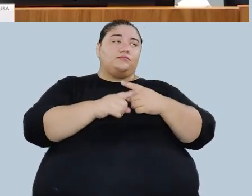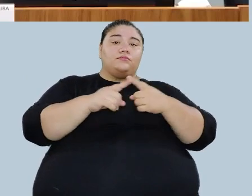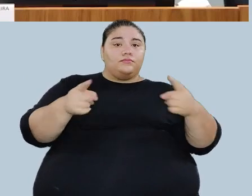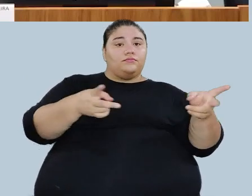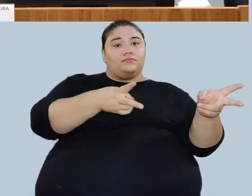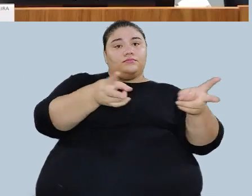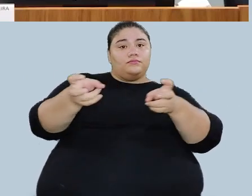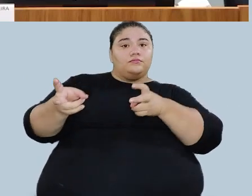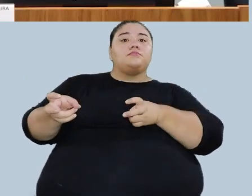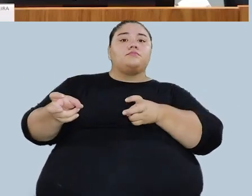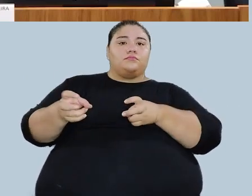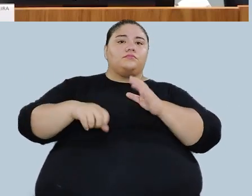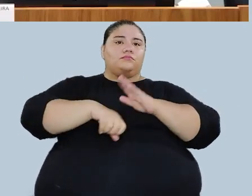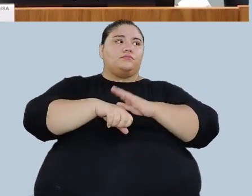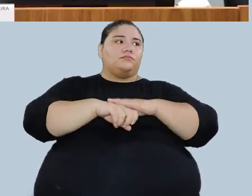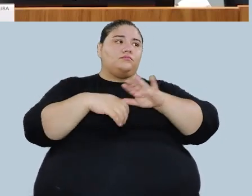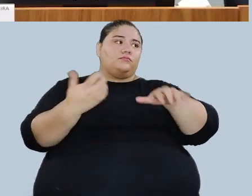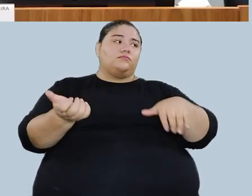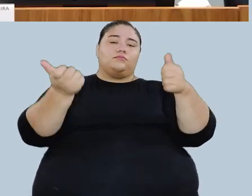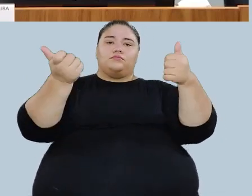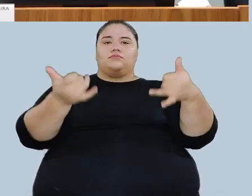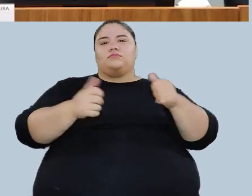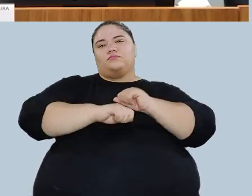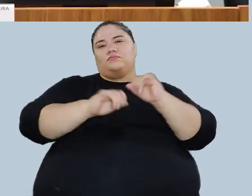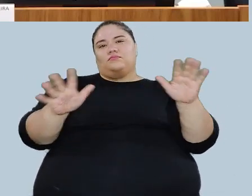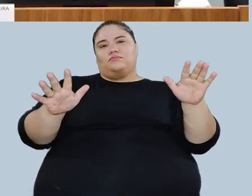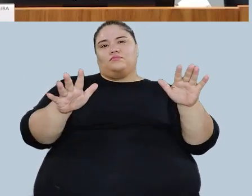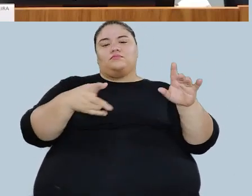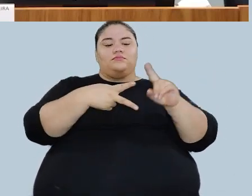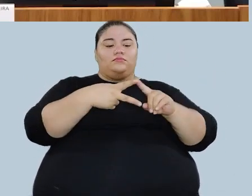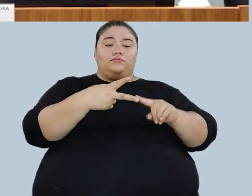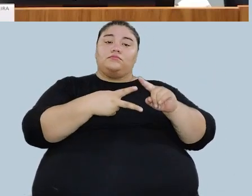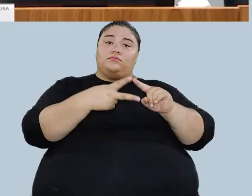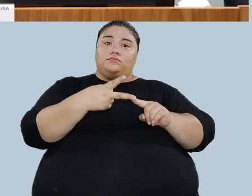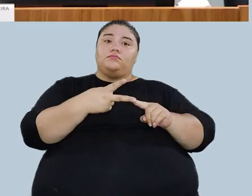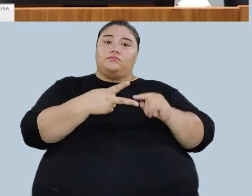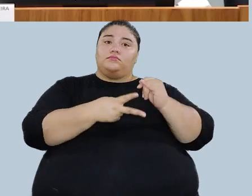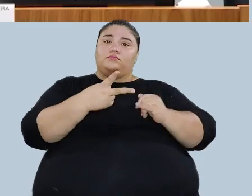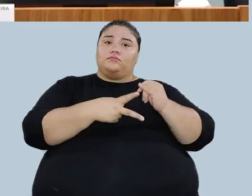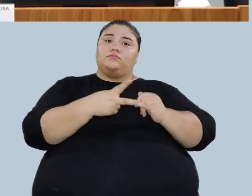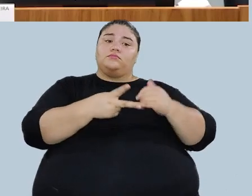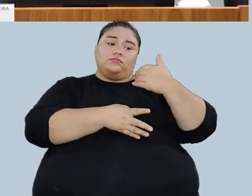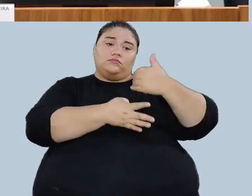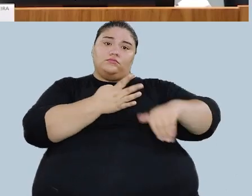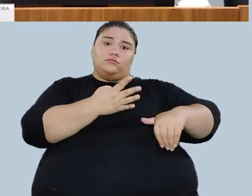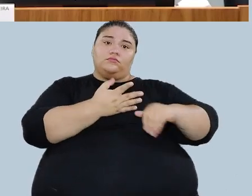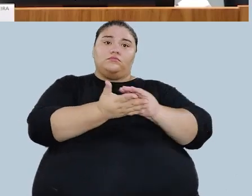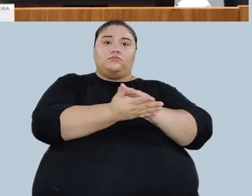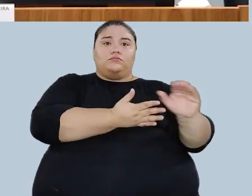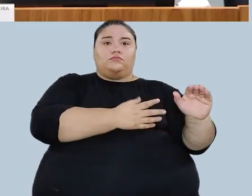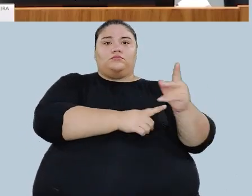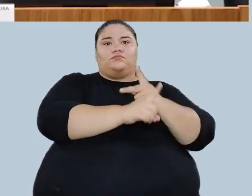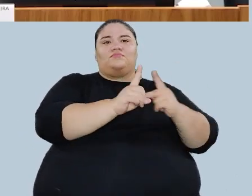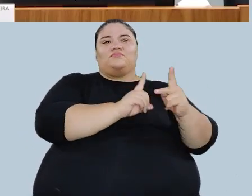acho que a percepção do congressista é muito clara, né? O PIS e a COFINS hoje são contribuições para financiar a